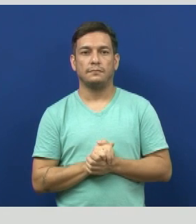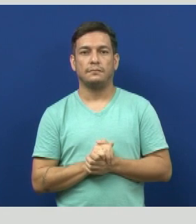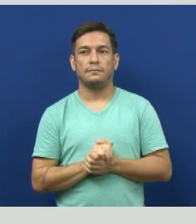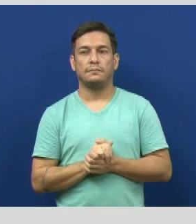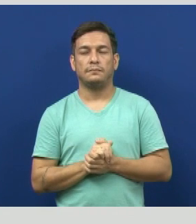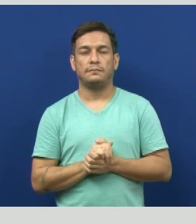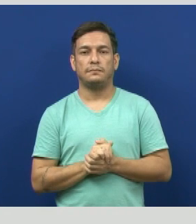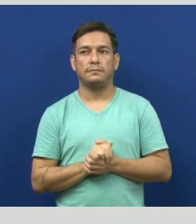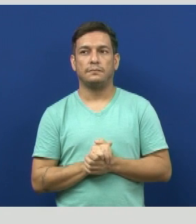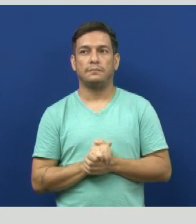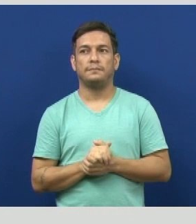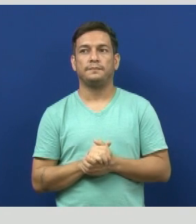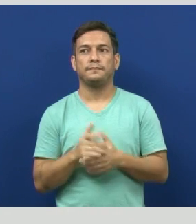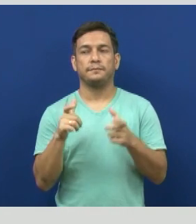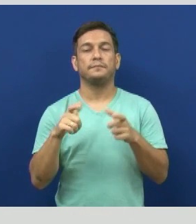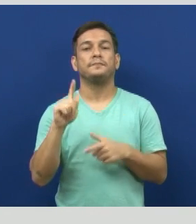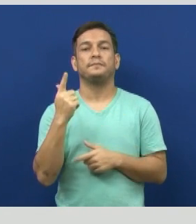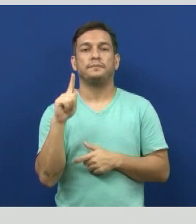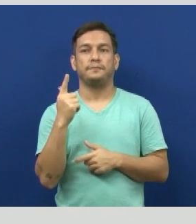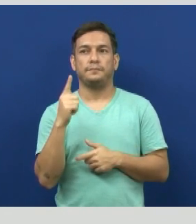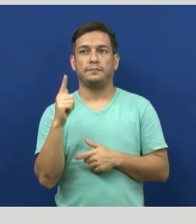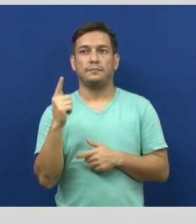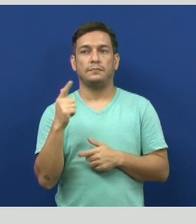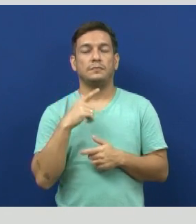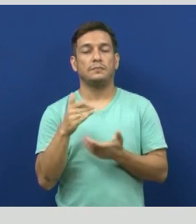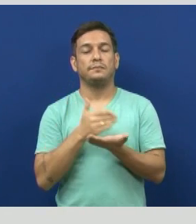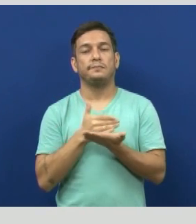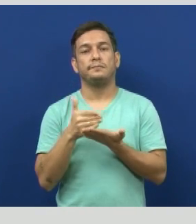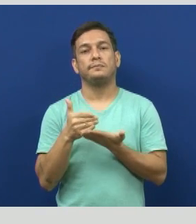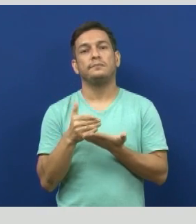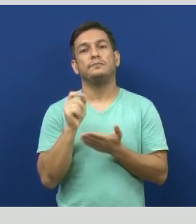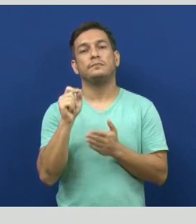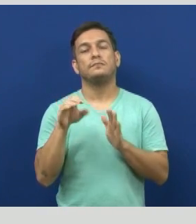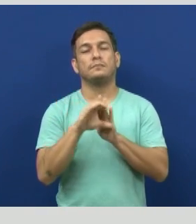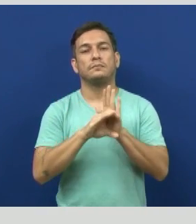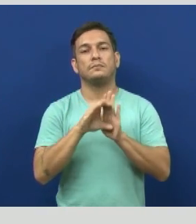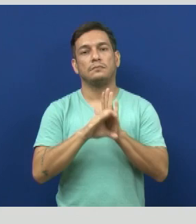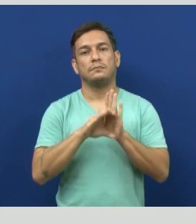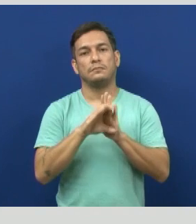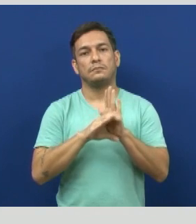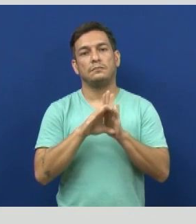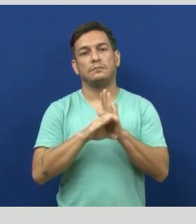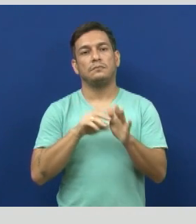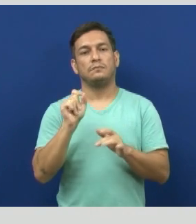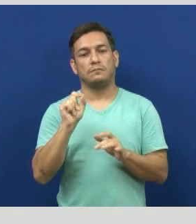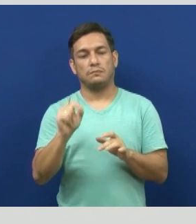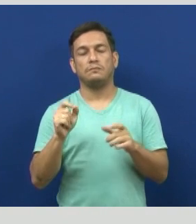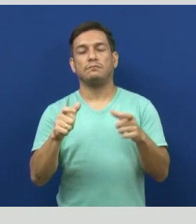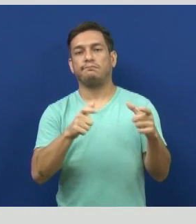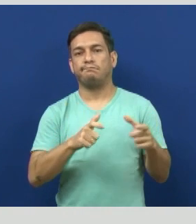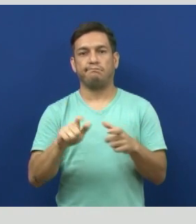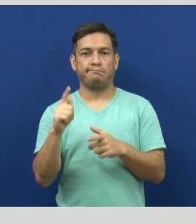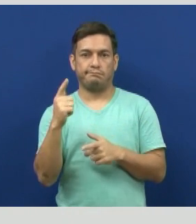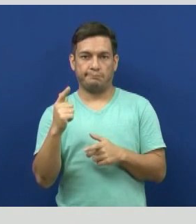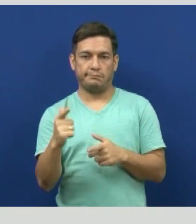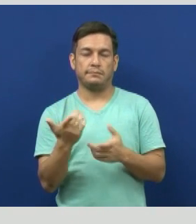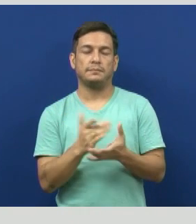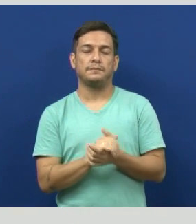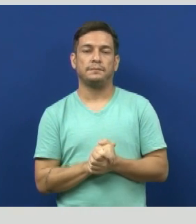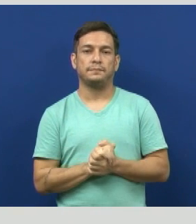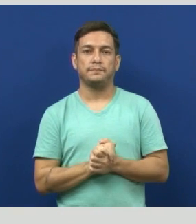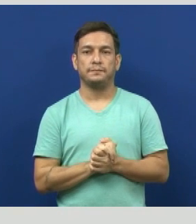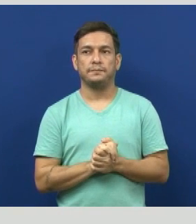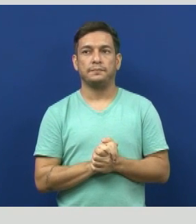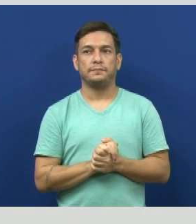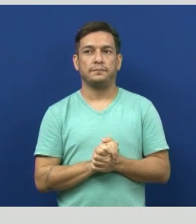Tá lá, espaço geográfico. Então ele começa nos conceituando, dizendo o que é o espaço geográfico, tá?